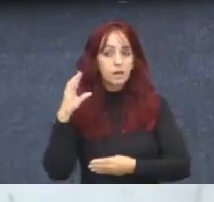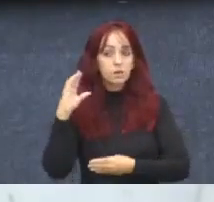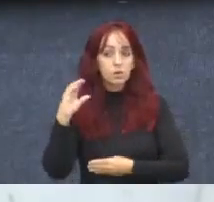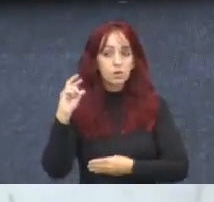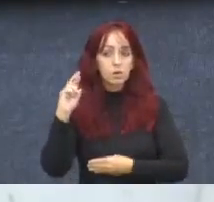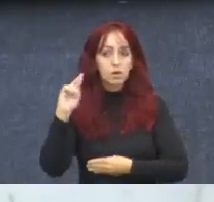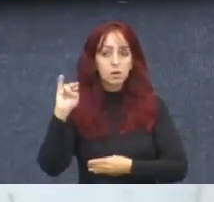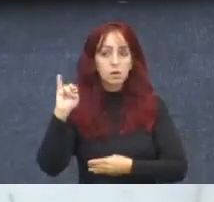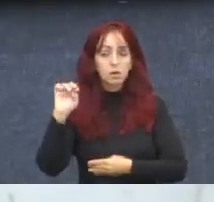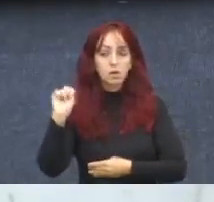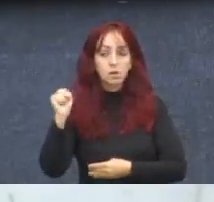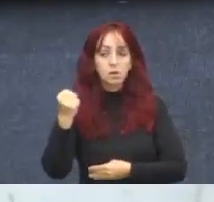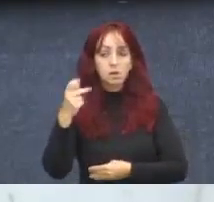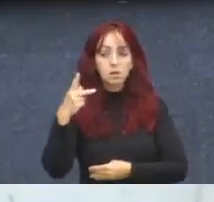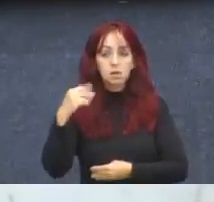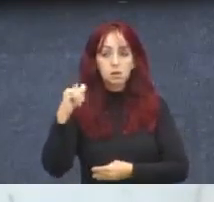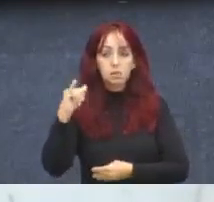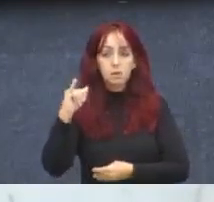votação.